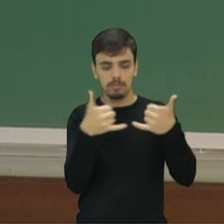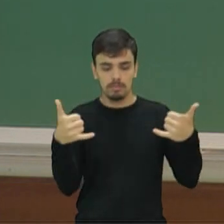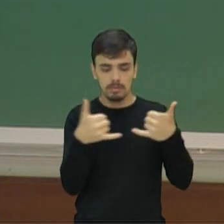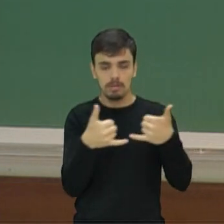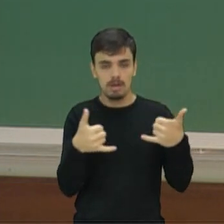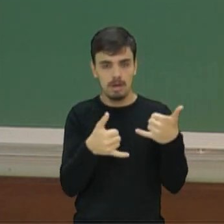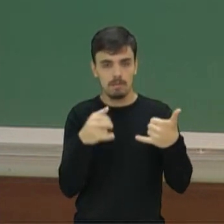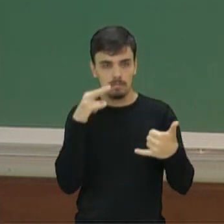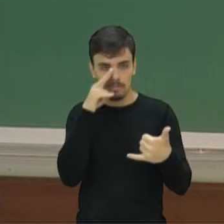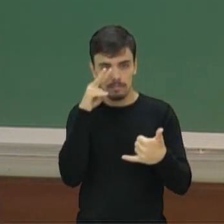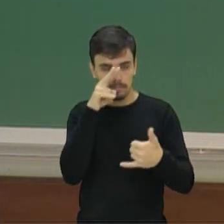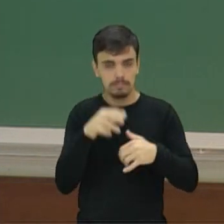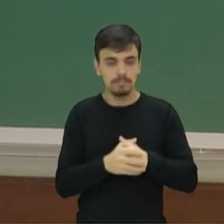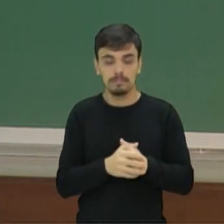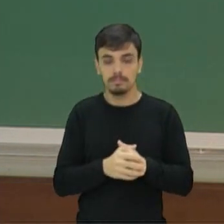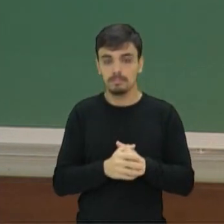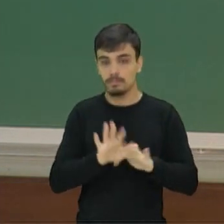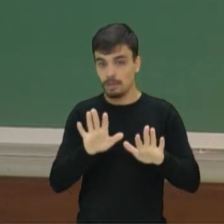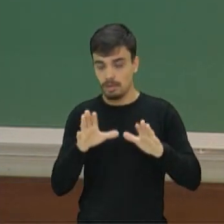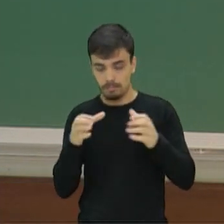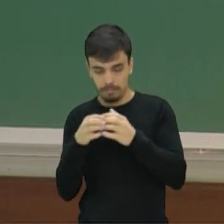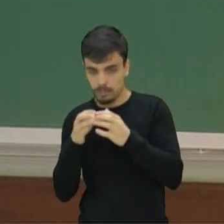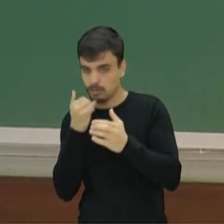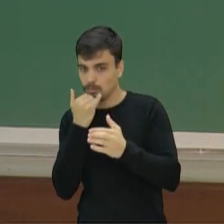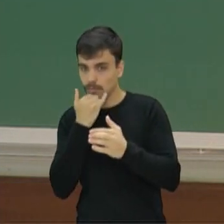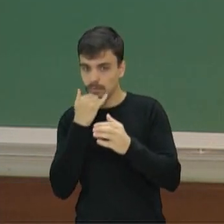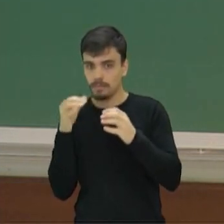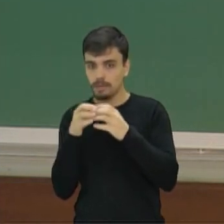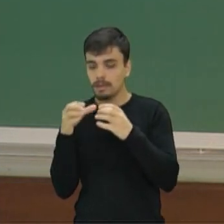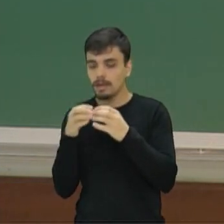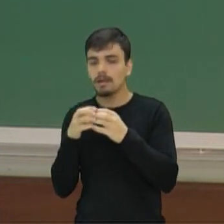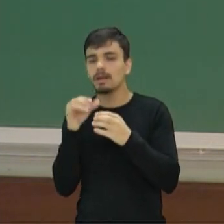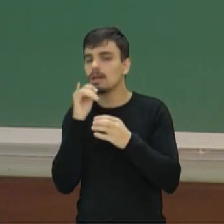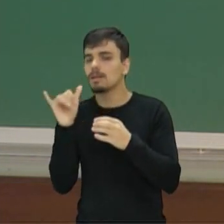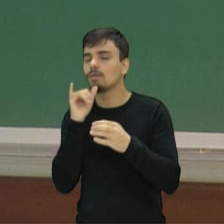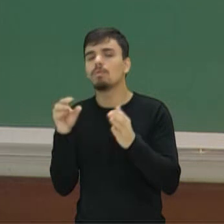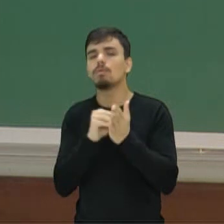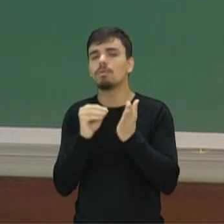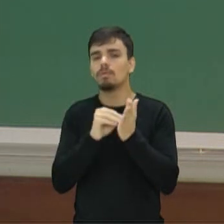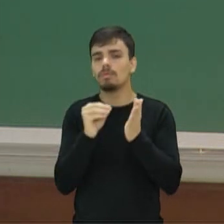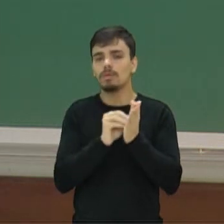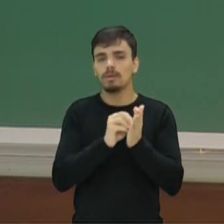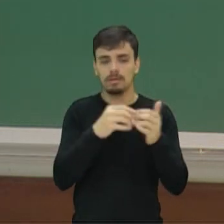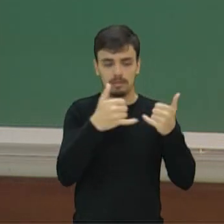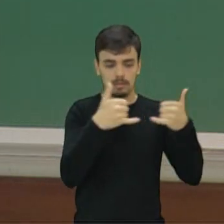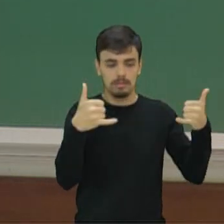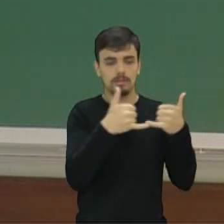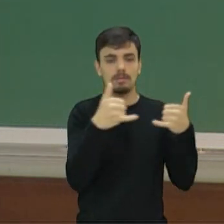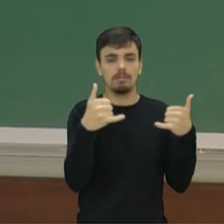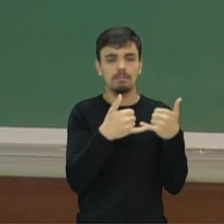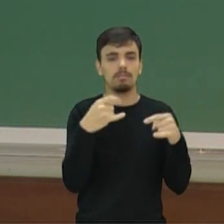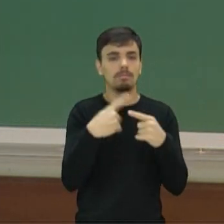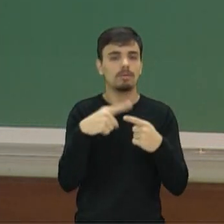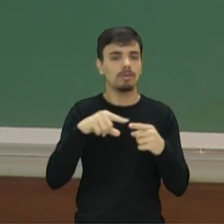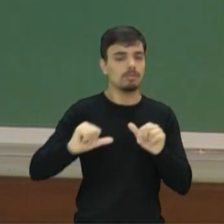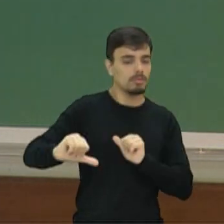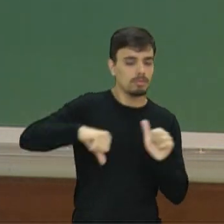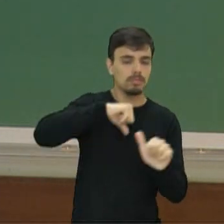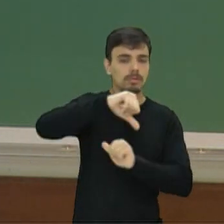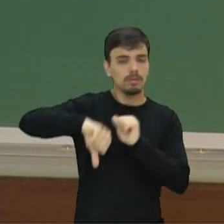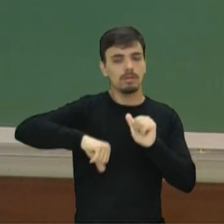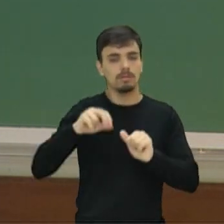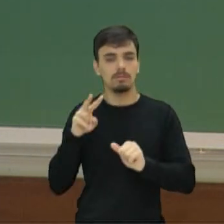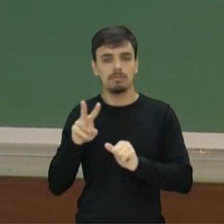Porque as cargas eu coloquei linhas. Por quê? Eu estou alterando o valor das cargas. E pessoal,